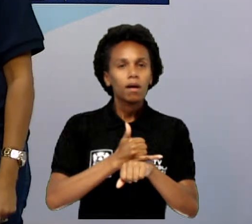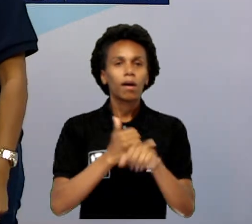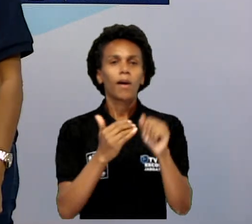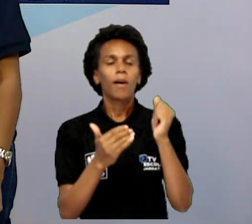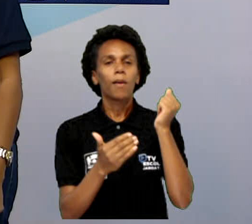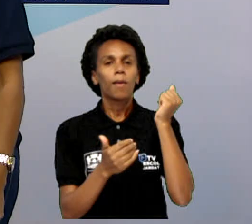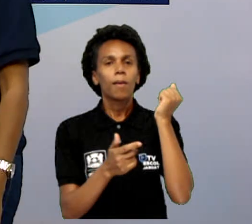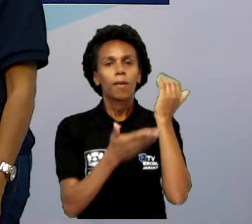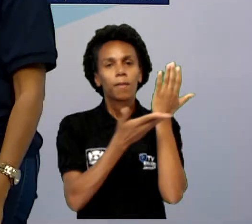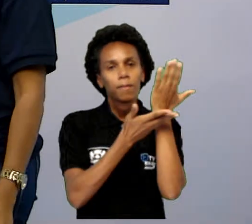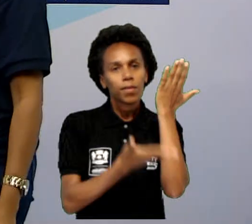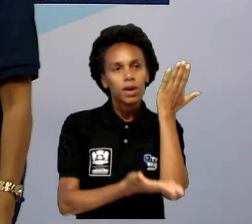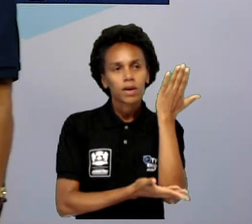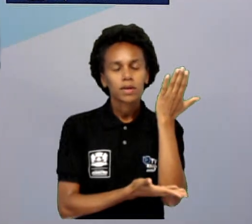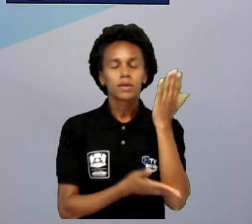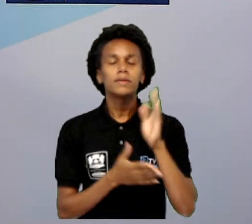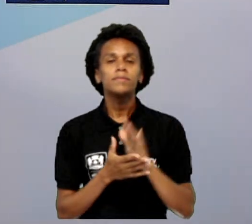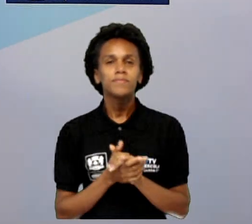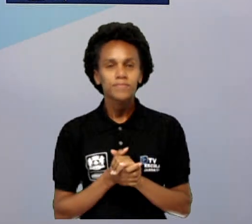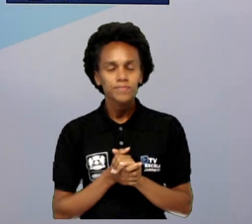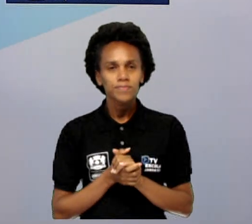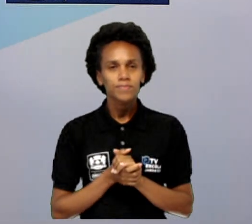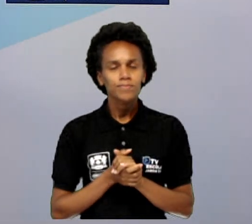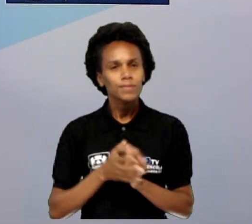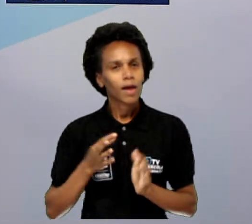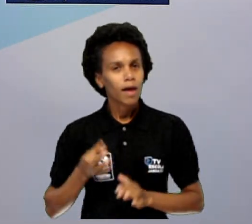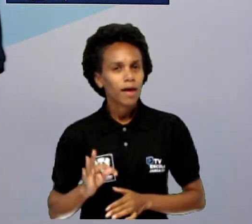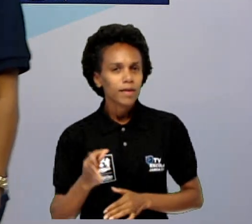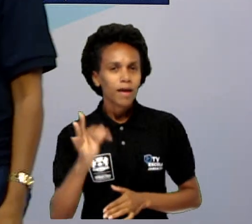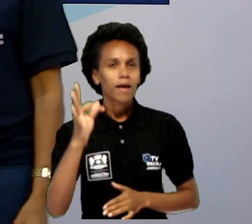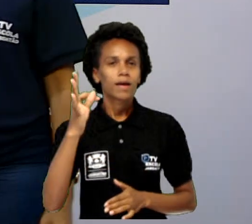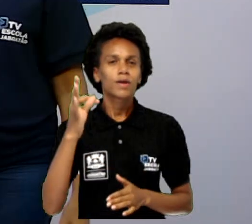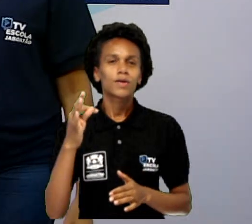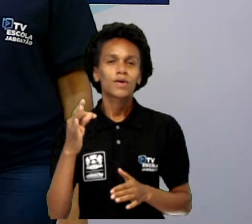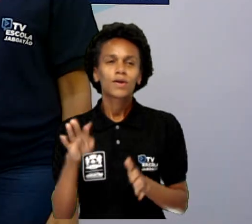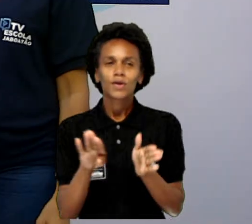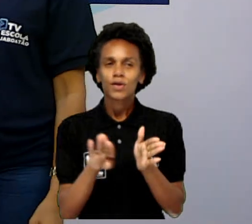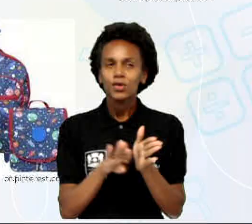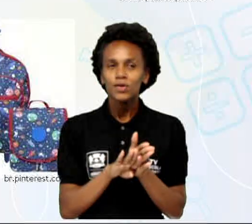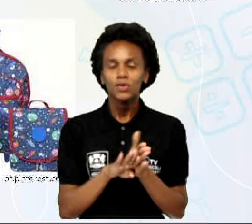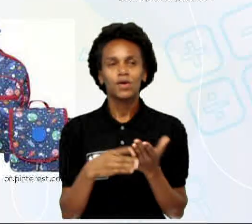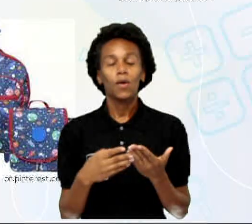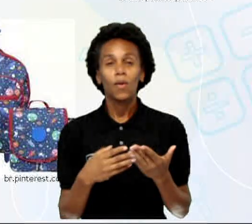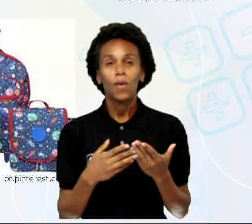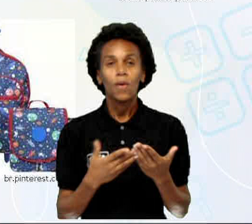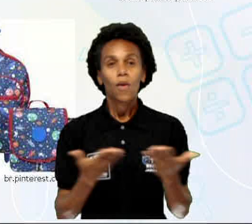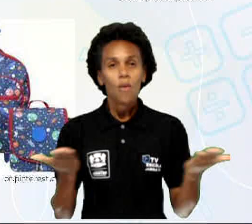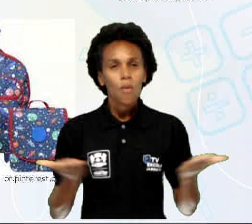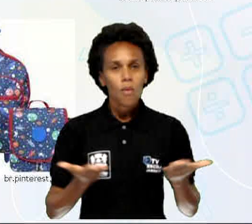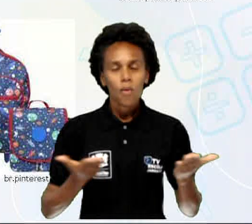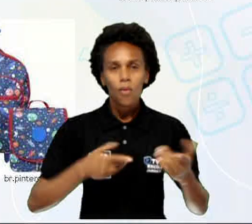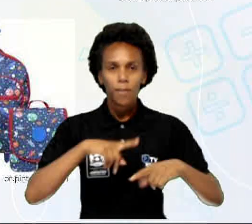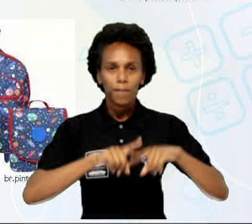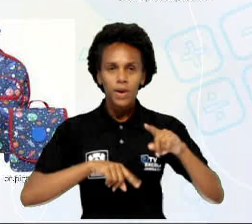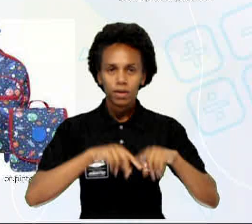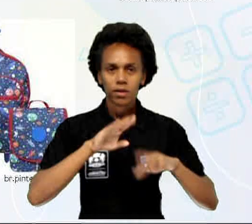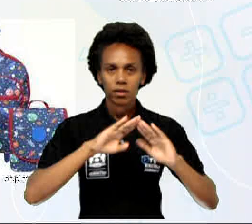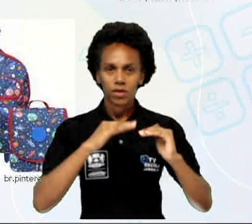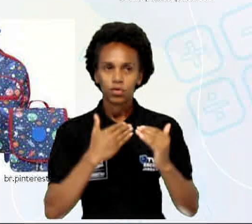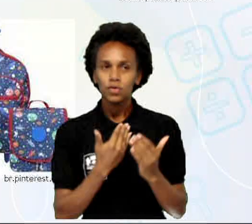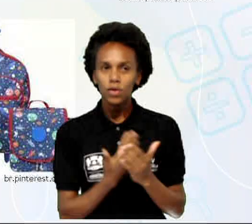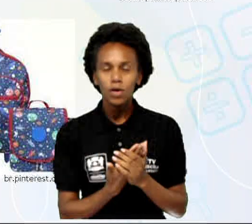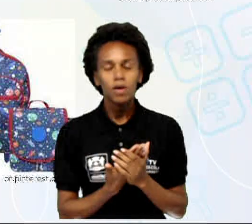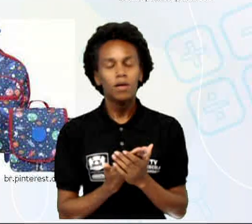materiais escolares. Os cadernos, canetas, a maioria são feitos de plástico, né? As canetinhas, a tinta já